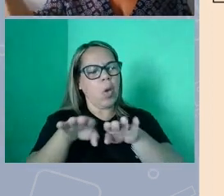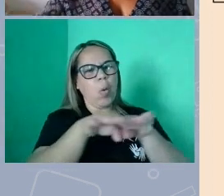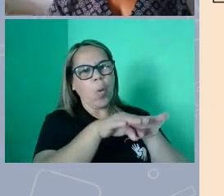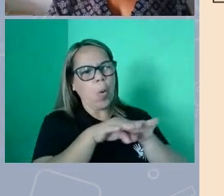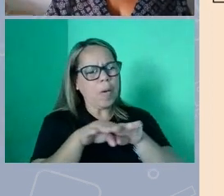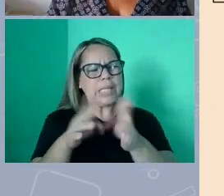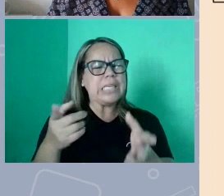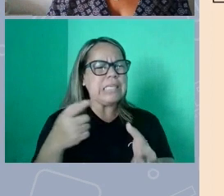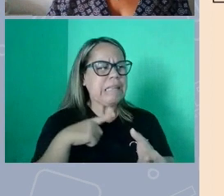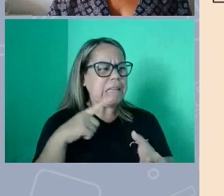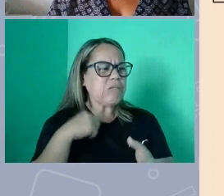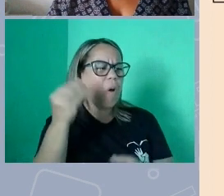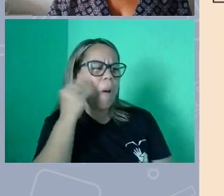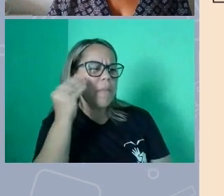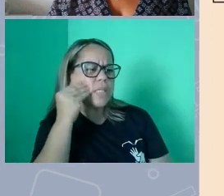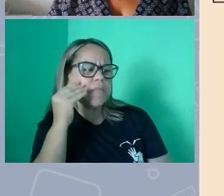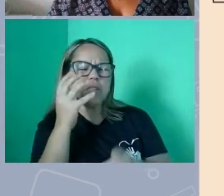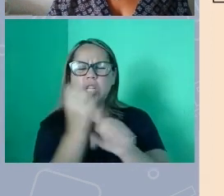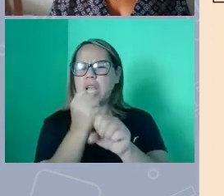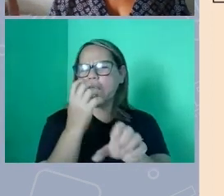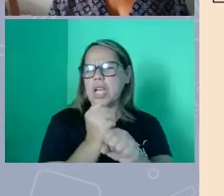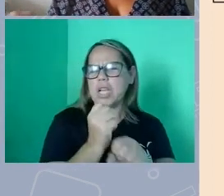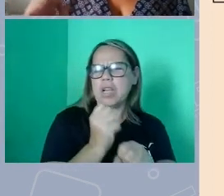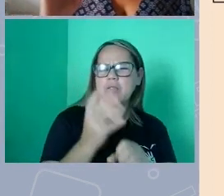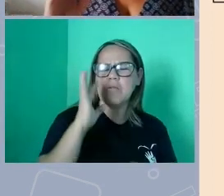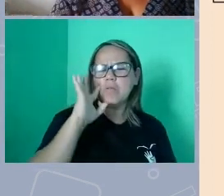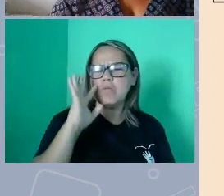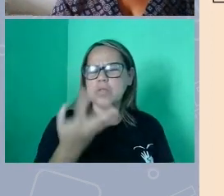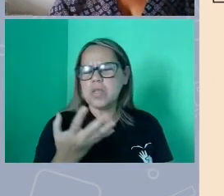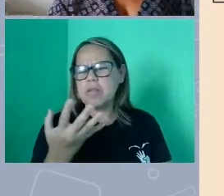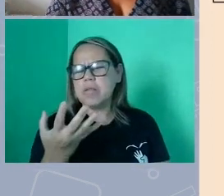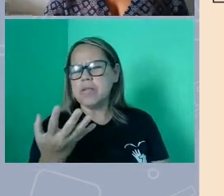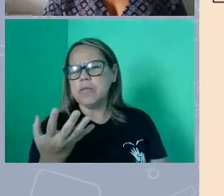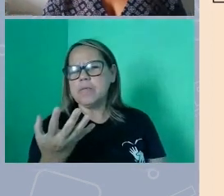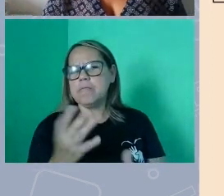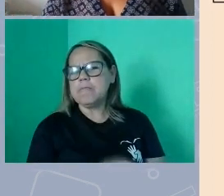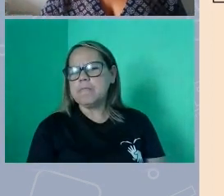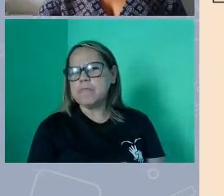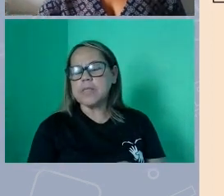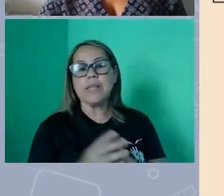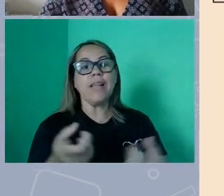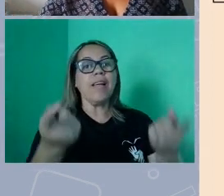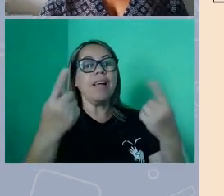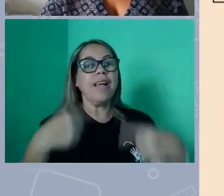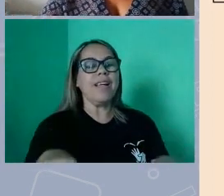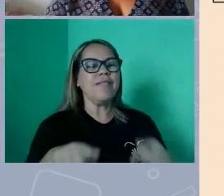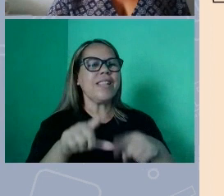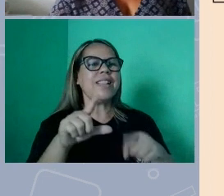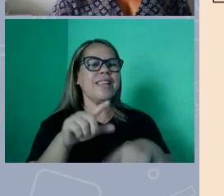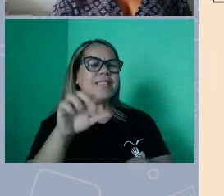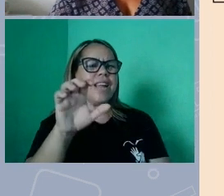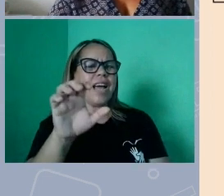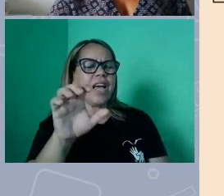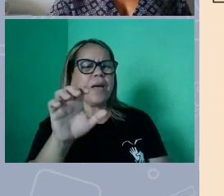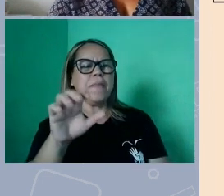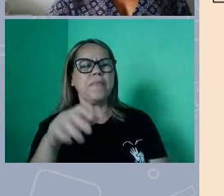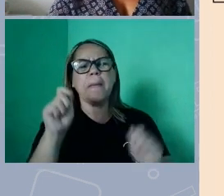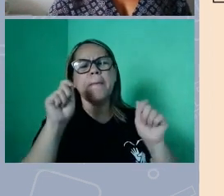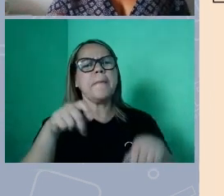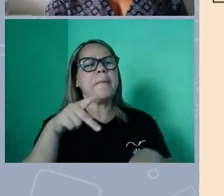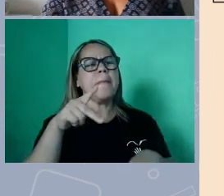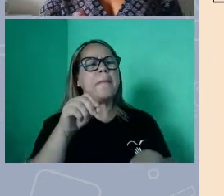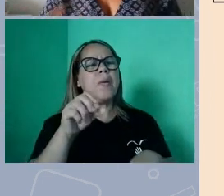cálculo e comparação de resultados letra E possibilismo o que é o possibilismo